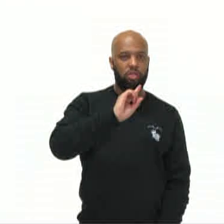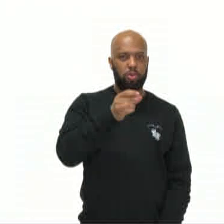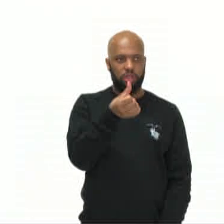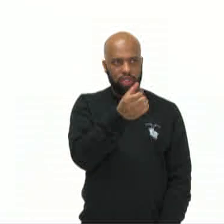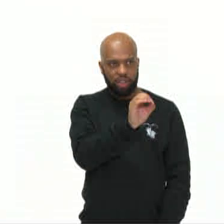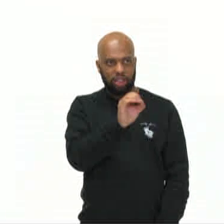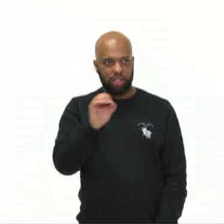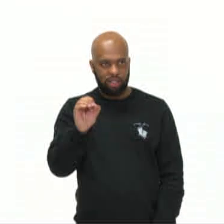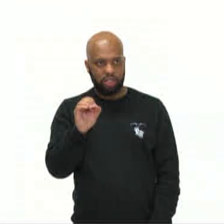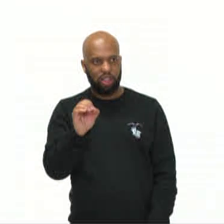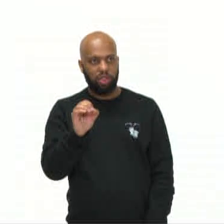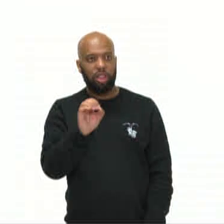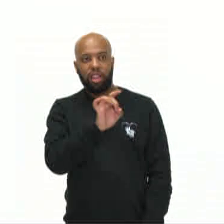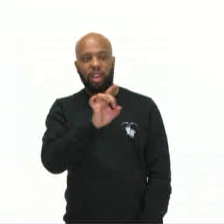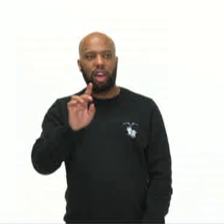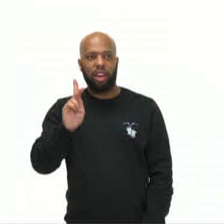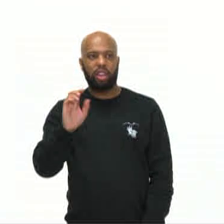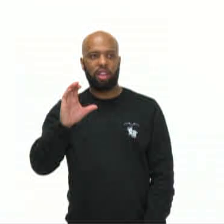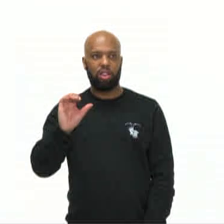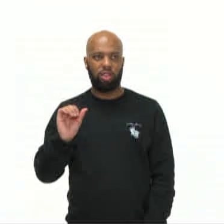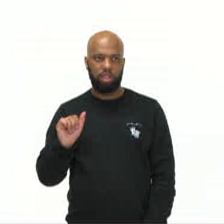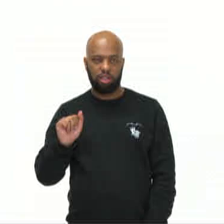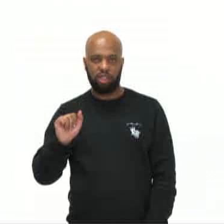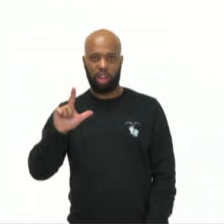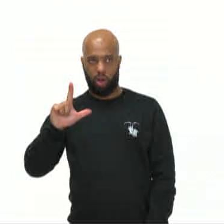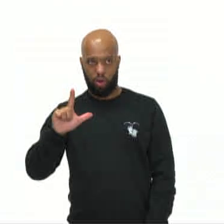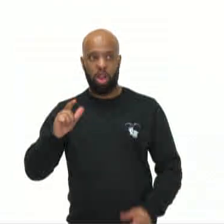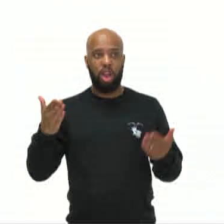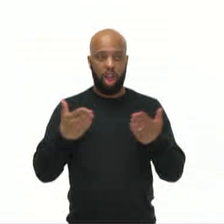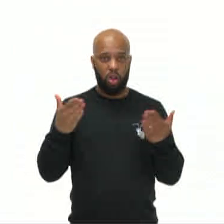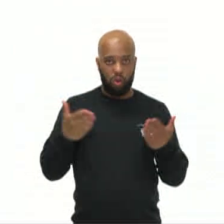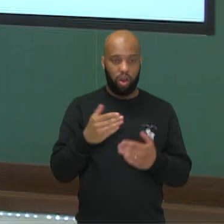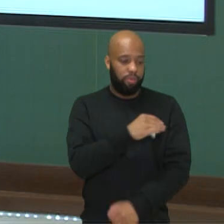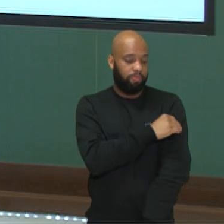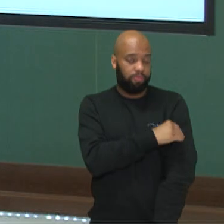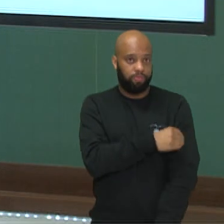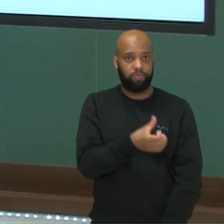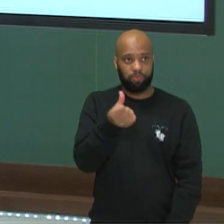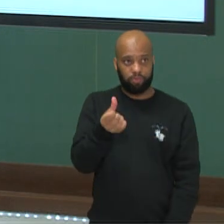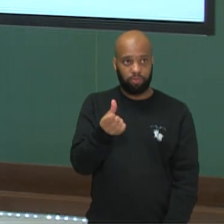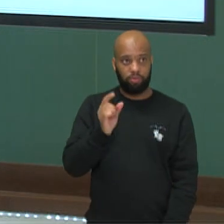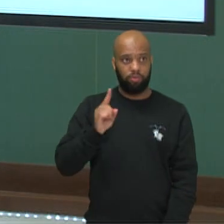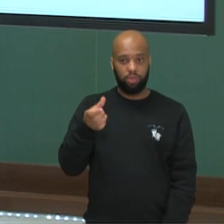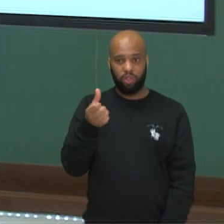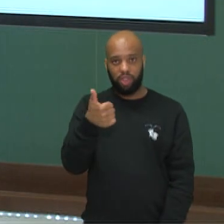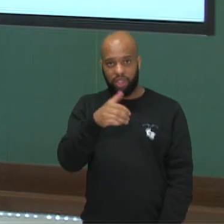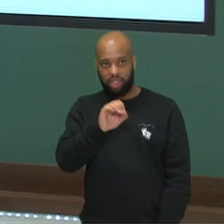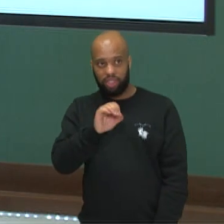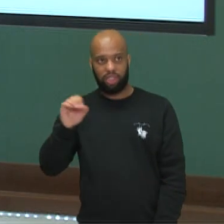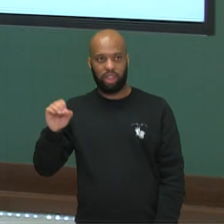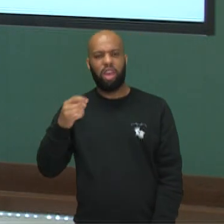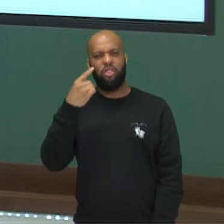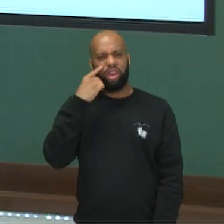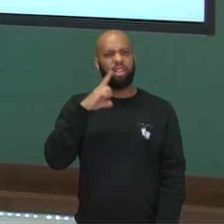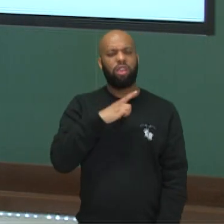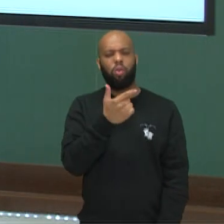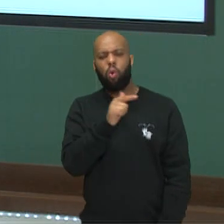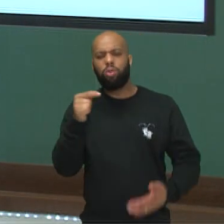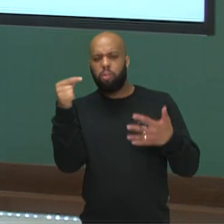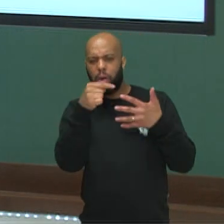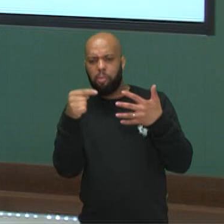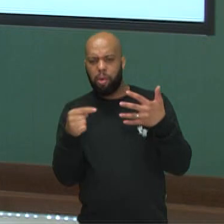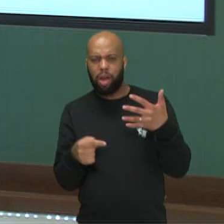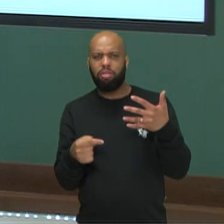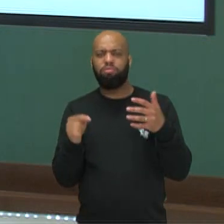quilograma de combustível e do etanol 6.100. Agora, professor, tem outros fatores aí relacionados? Sim,